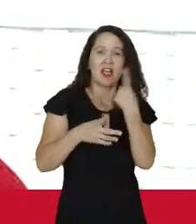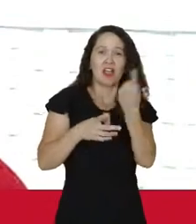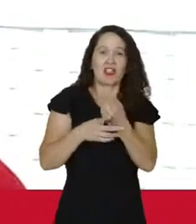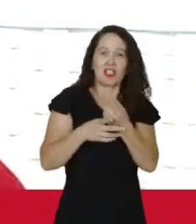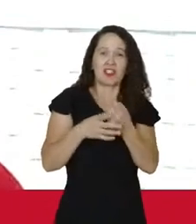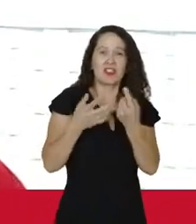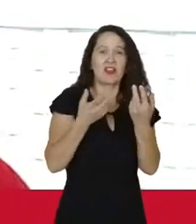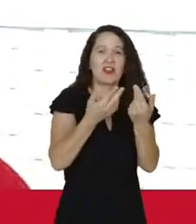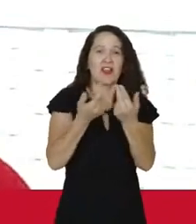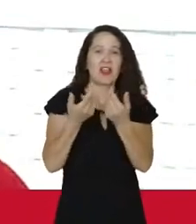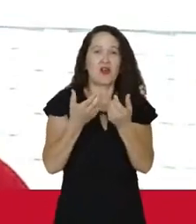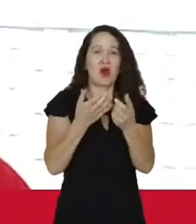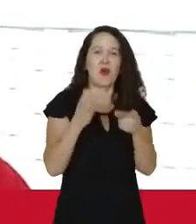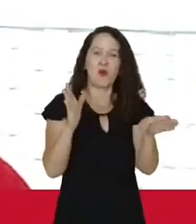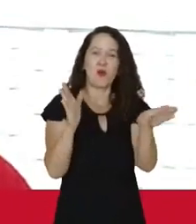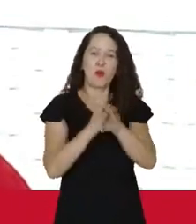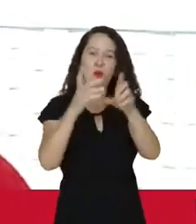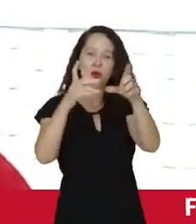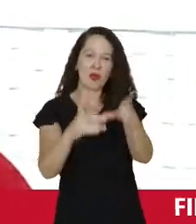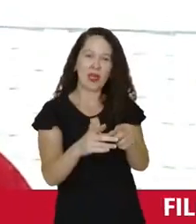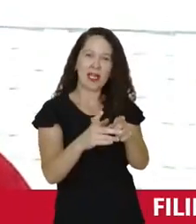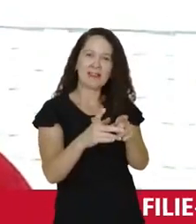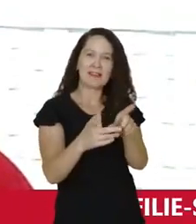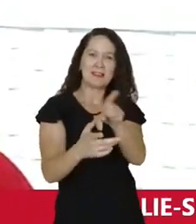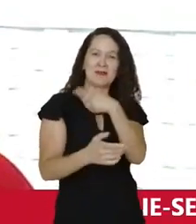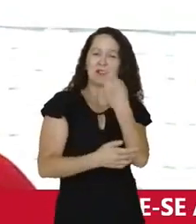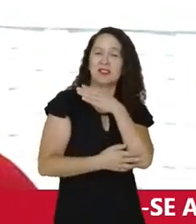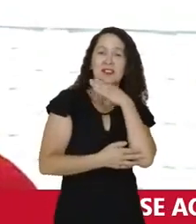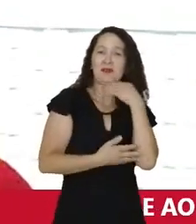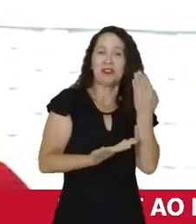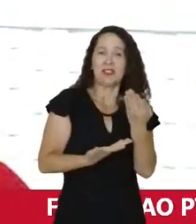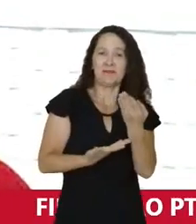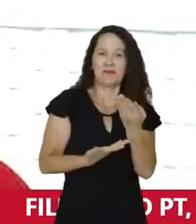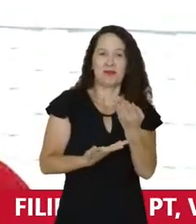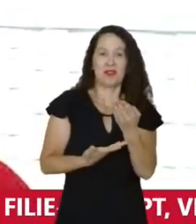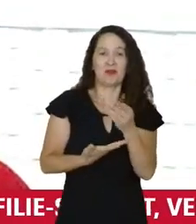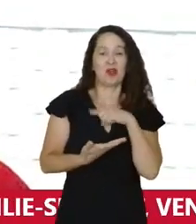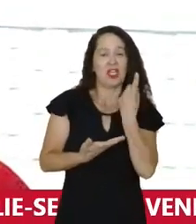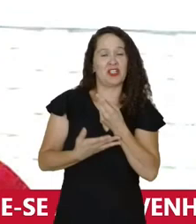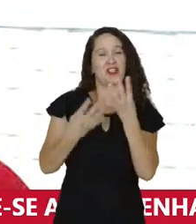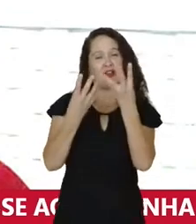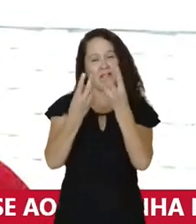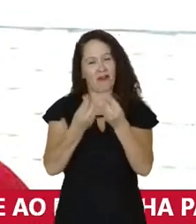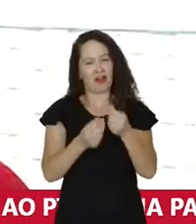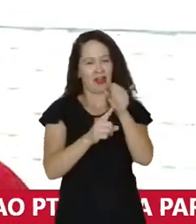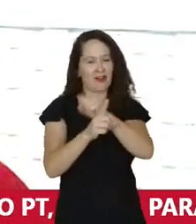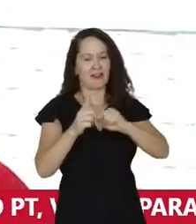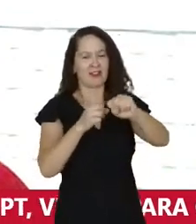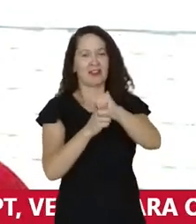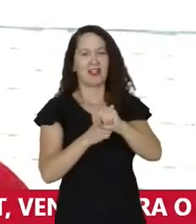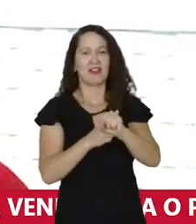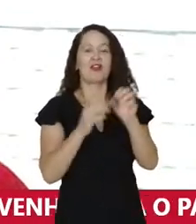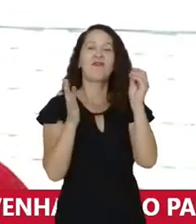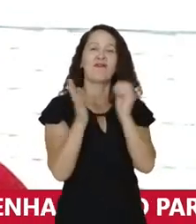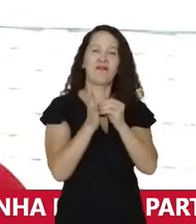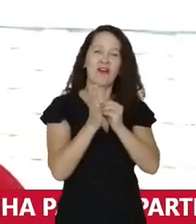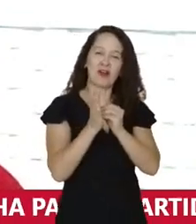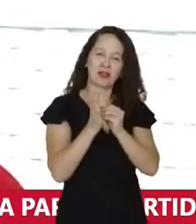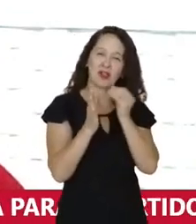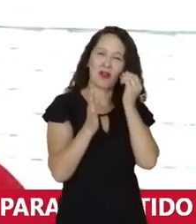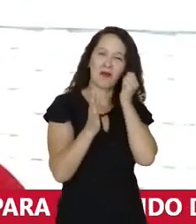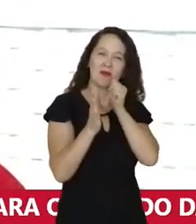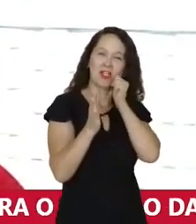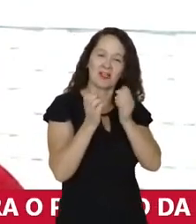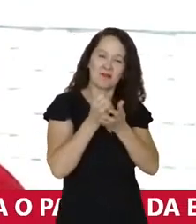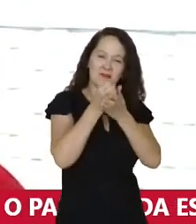a flecha, mas também somos o alvo. Sem nós a gente não consegue, a sociedade não se faz completa, não se transforma